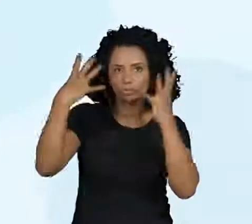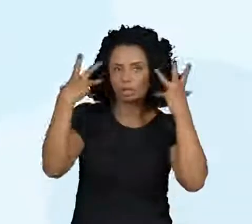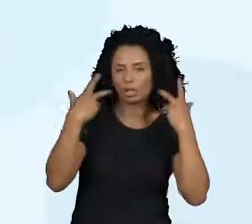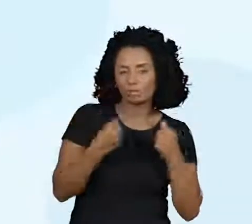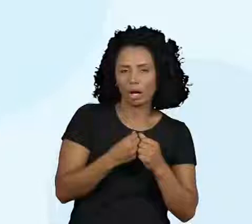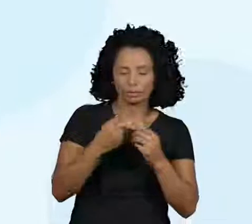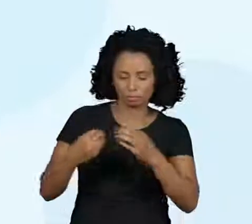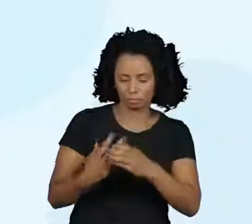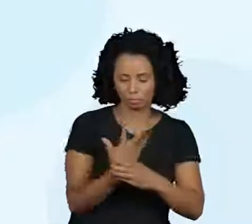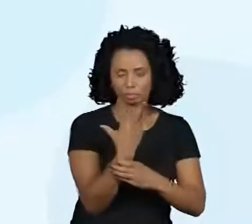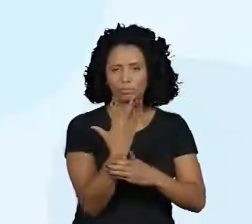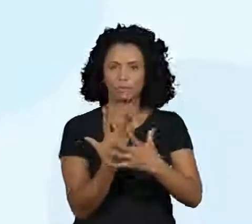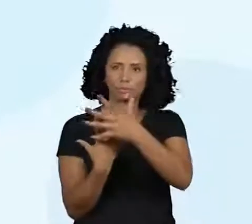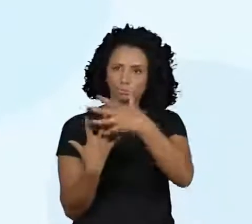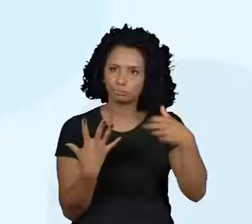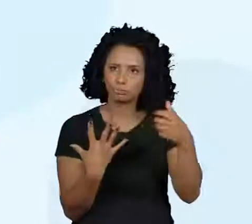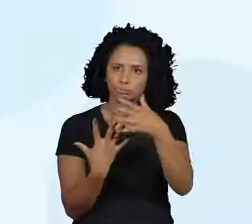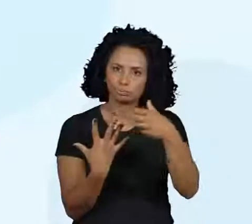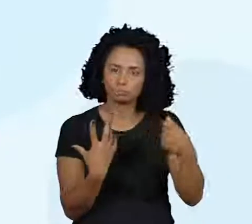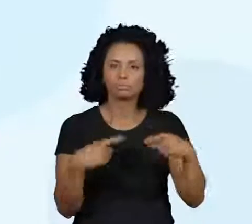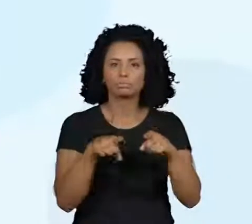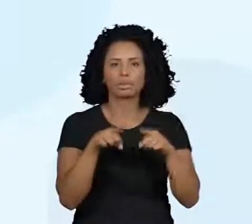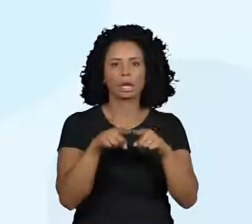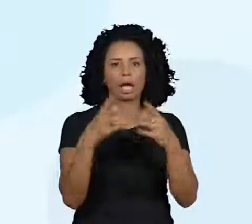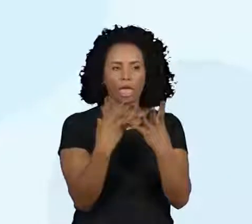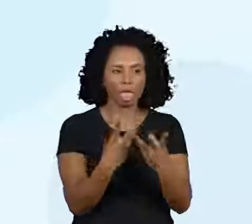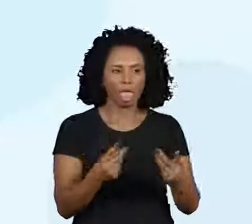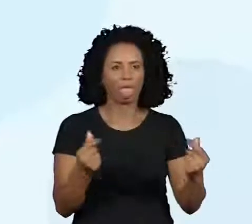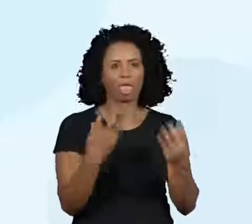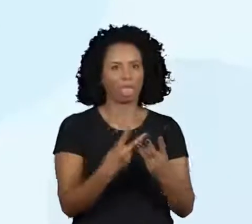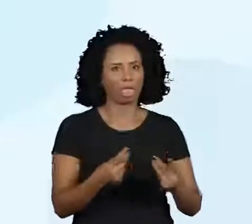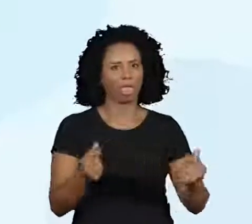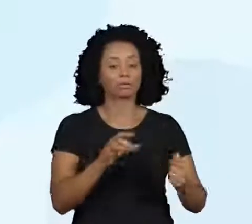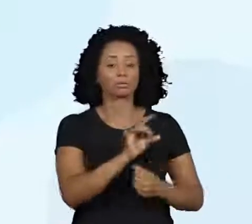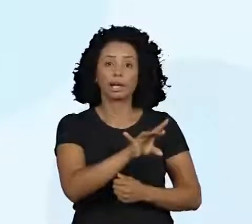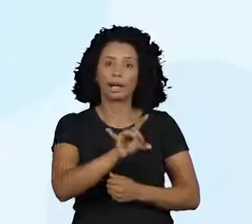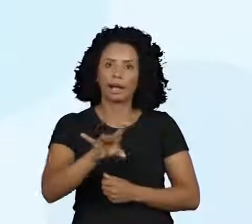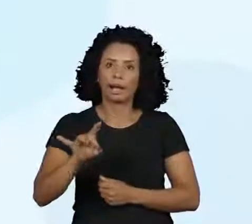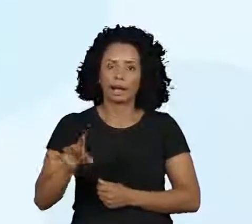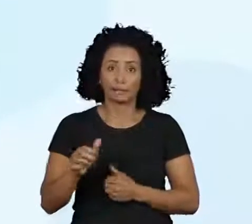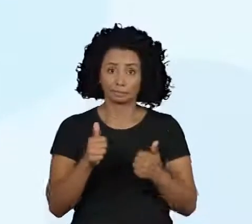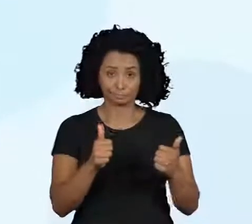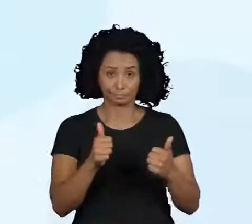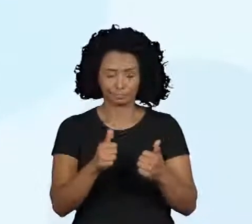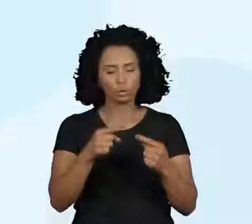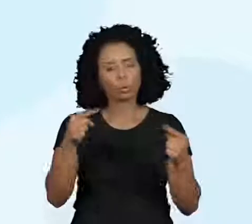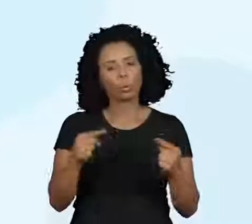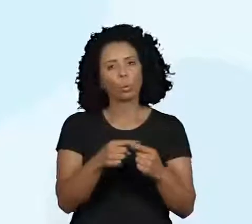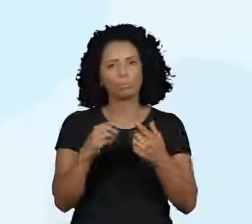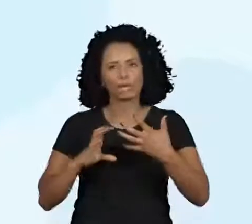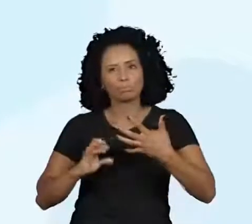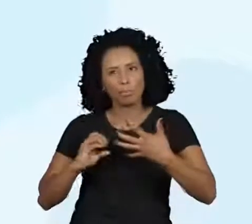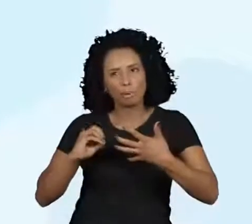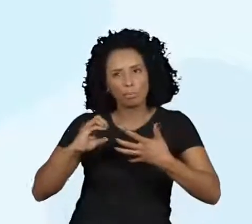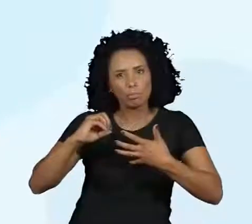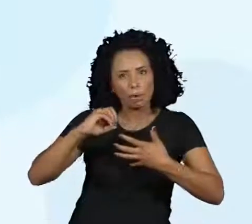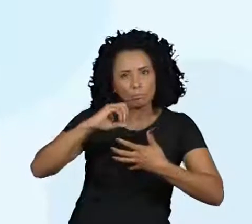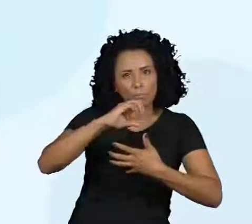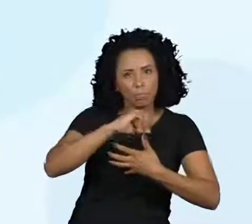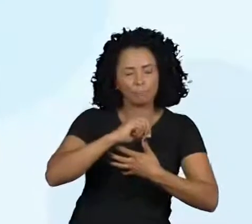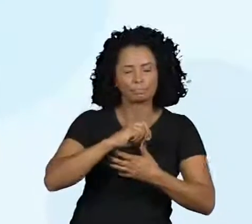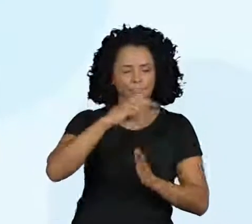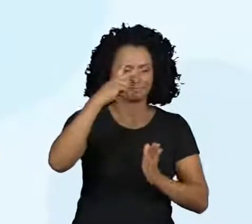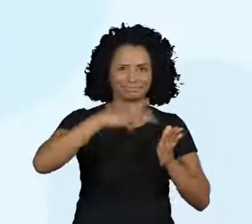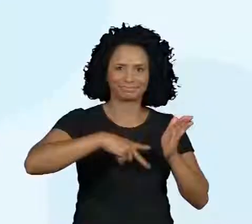os consumidores e os decompositores, tá bom? Vamos continuar então a nossa leitura.